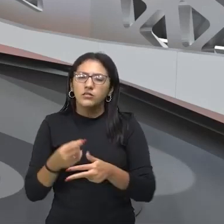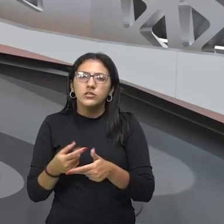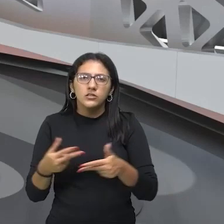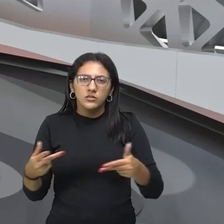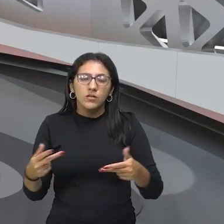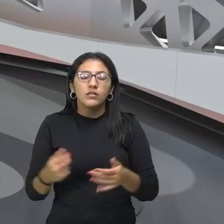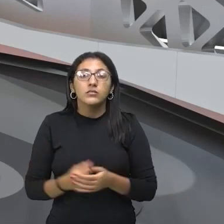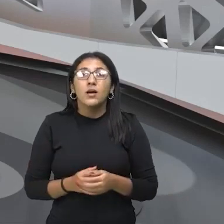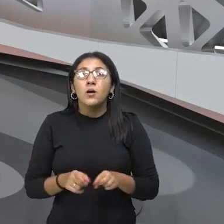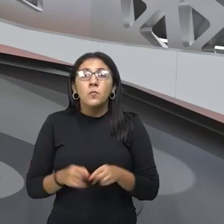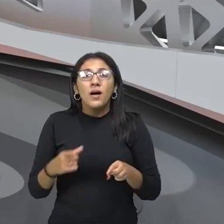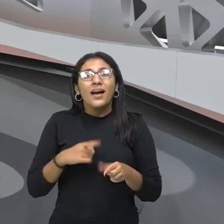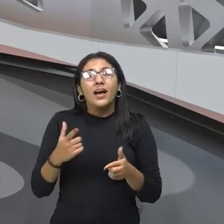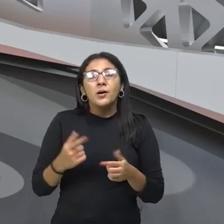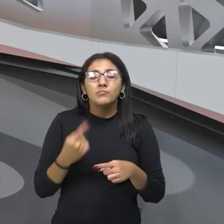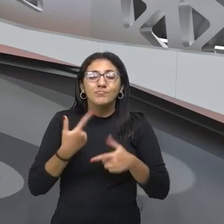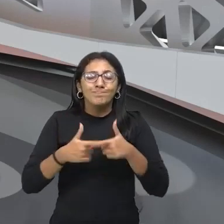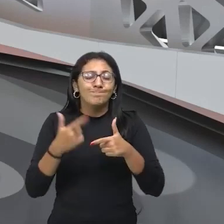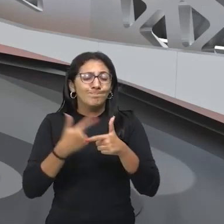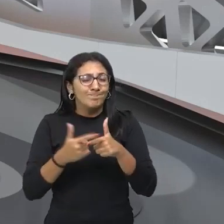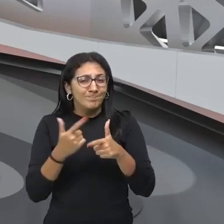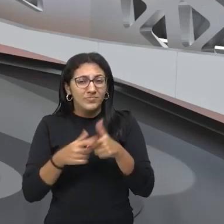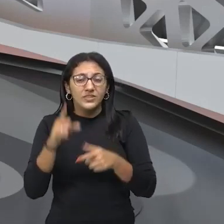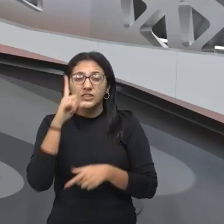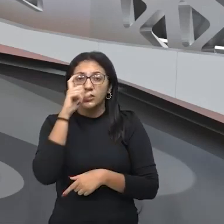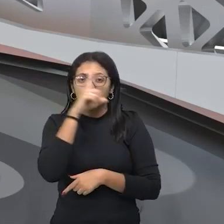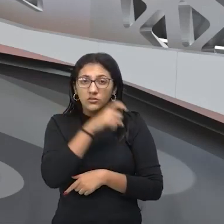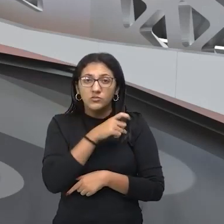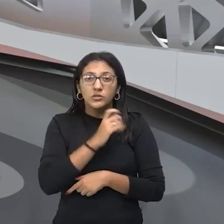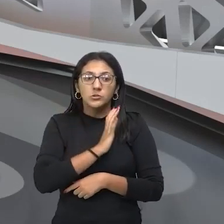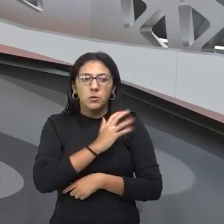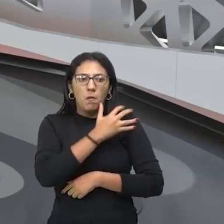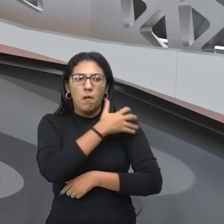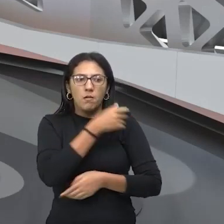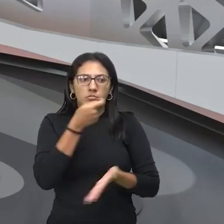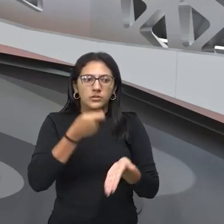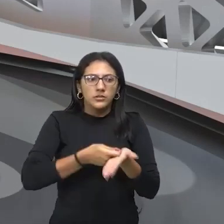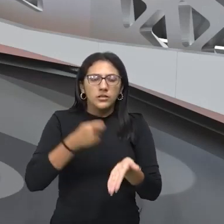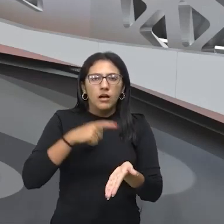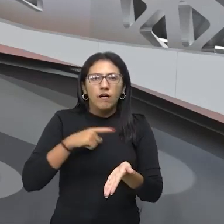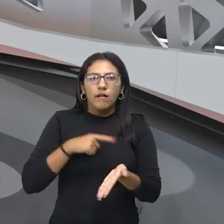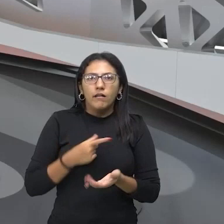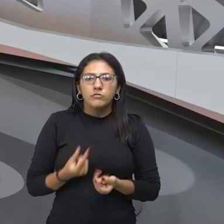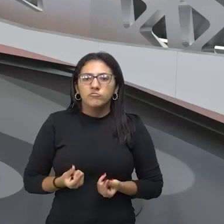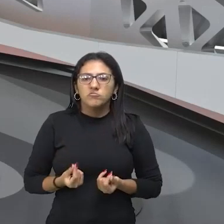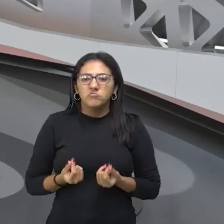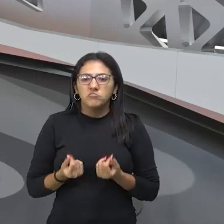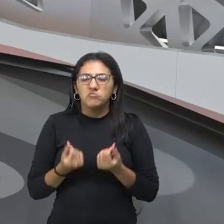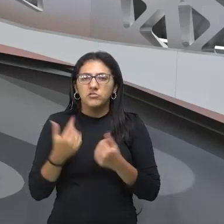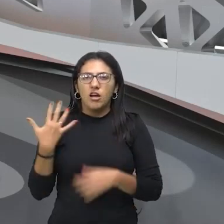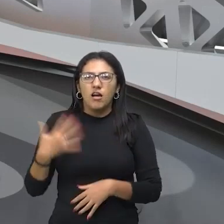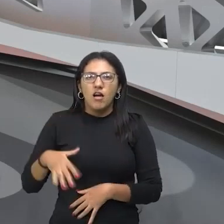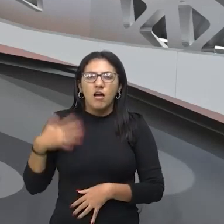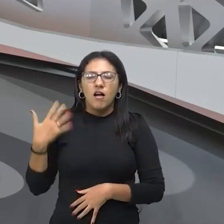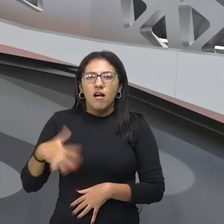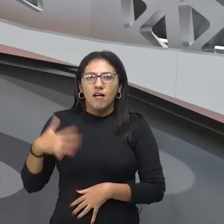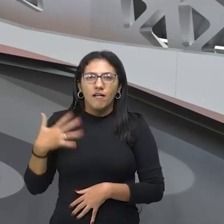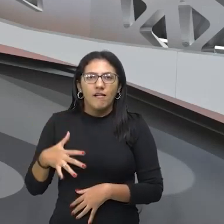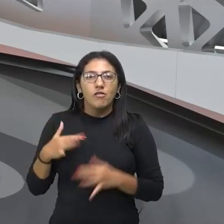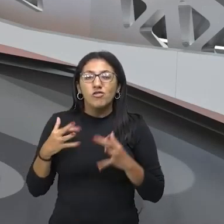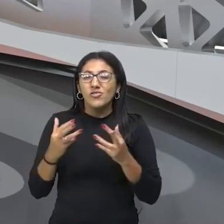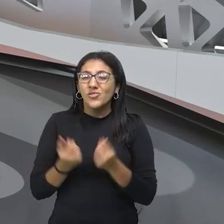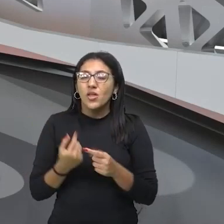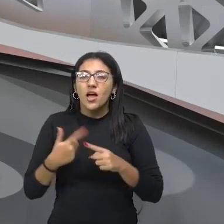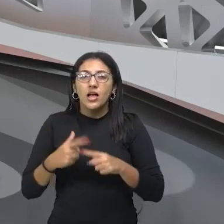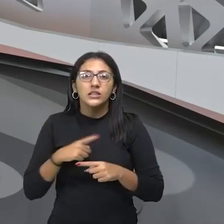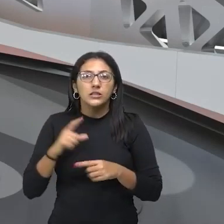consumo, Mas nós tivemos um problema sério no período do governo militar, que foi o aumento da inflação, por conta